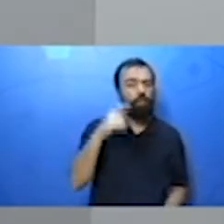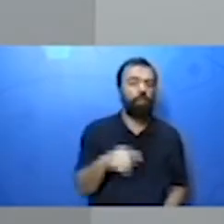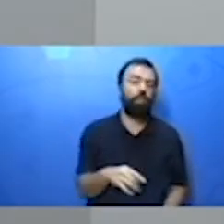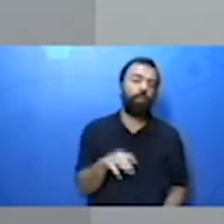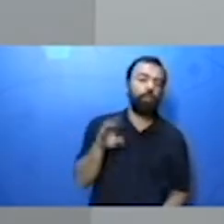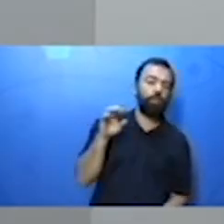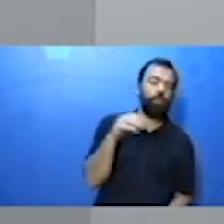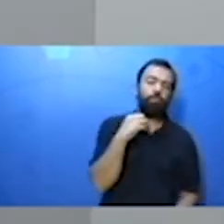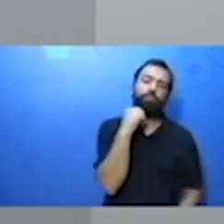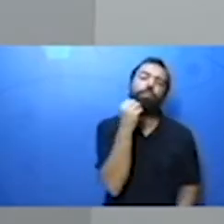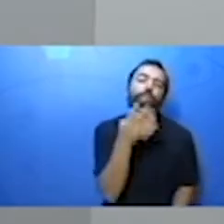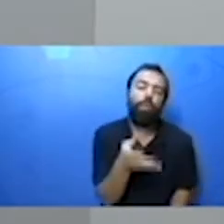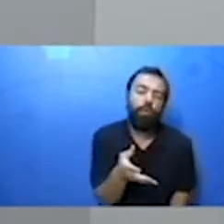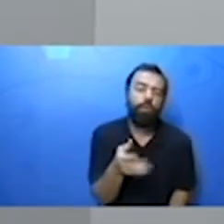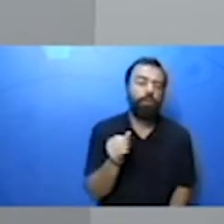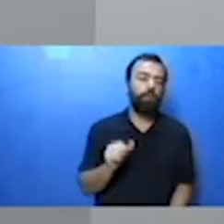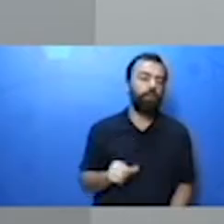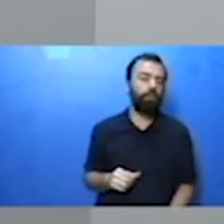no corpo